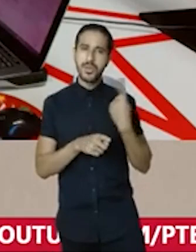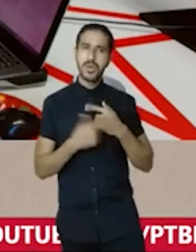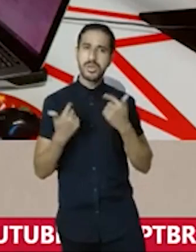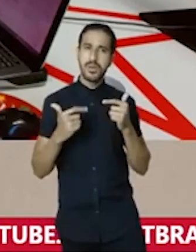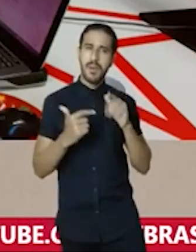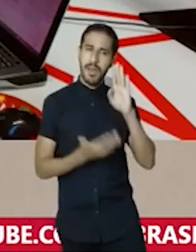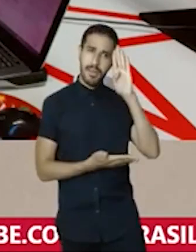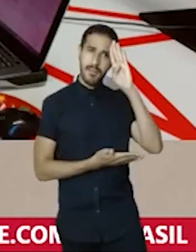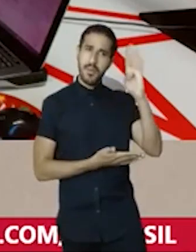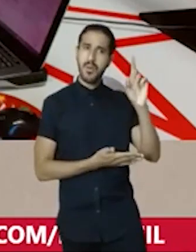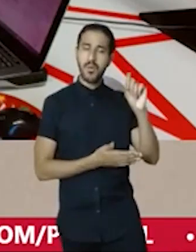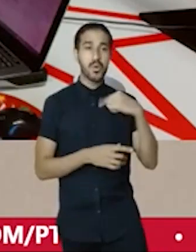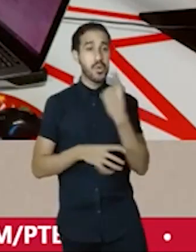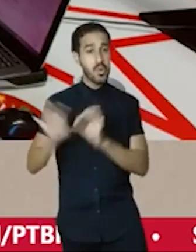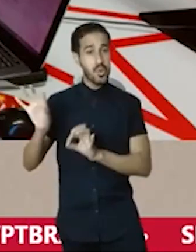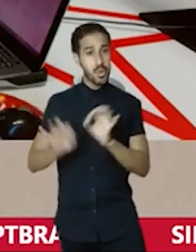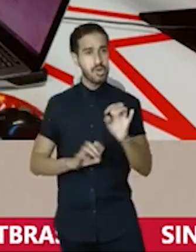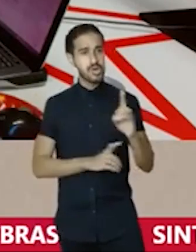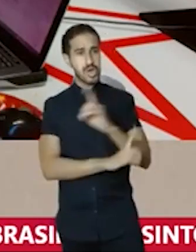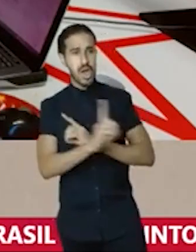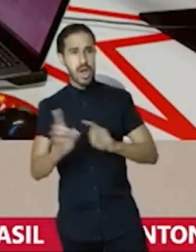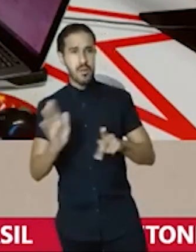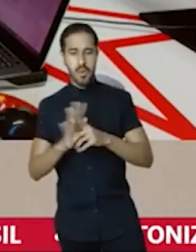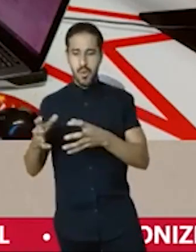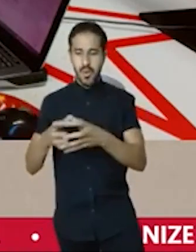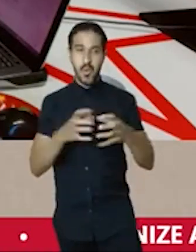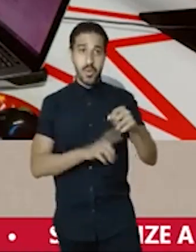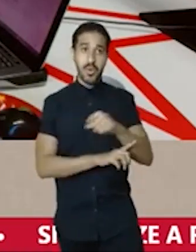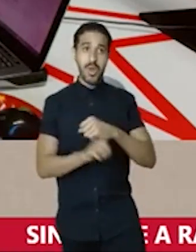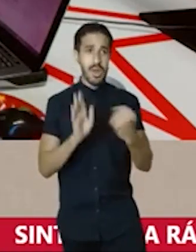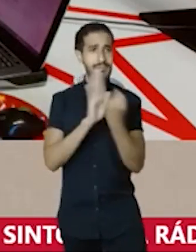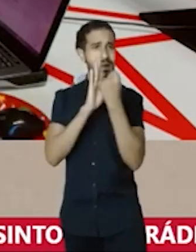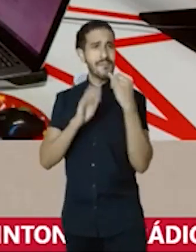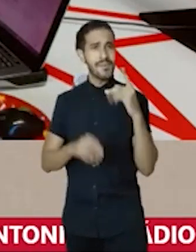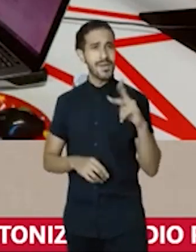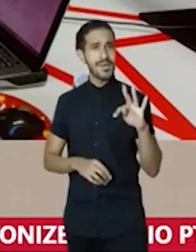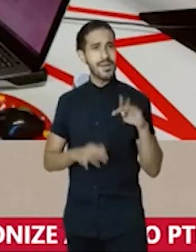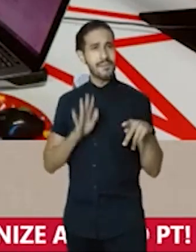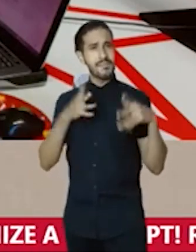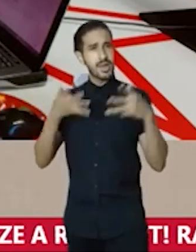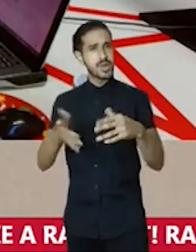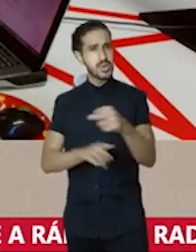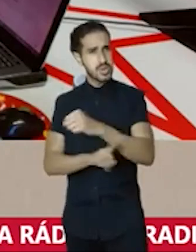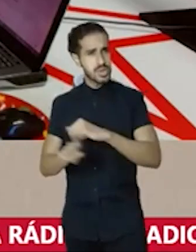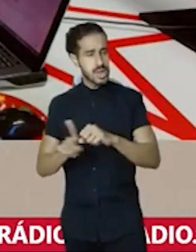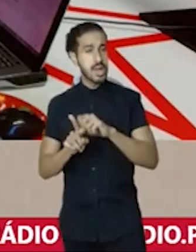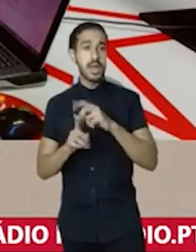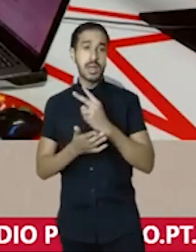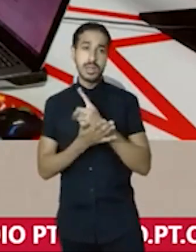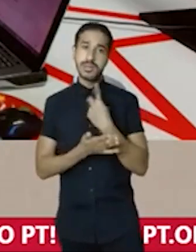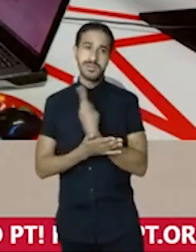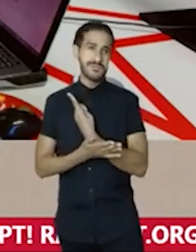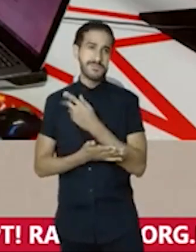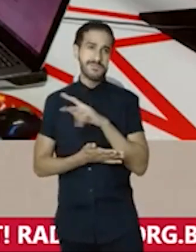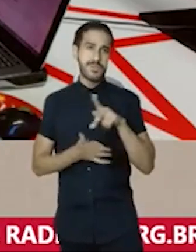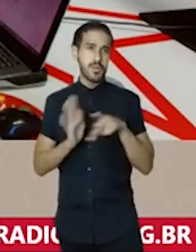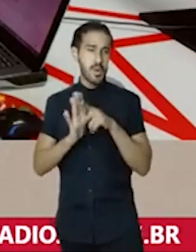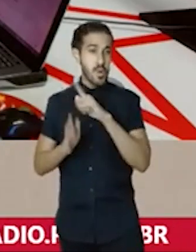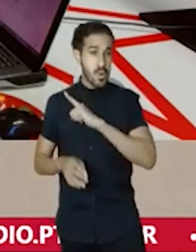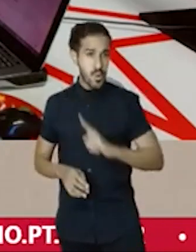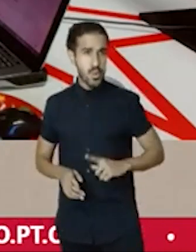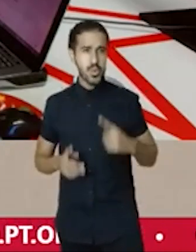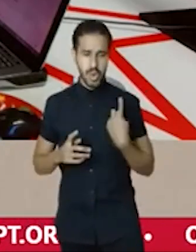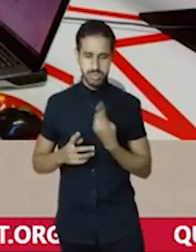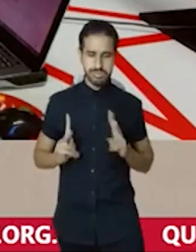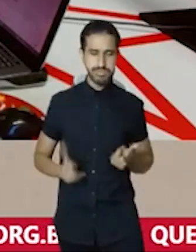atuação central a nossa organização, diálogo com os movimentos sociais, é uma marca do PT a participação social, e mesmo a gente não estando no governo, permanecemos